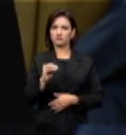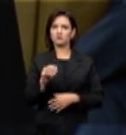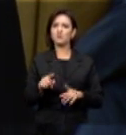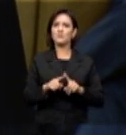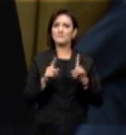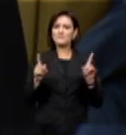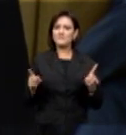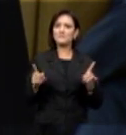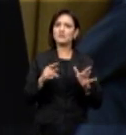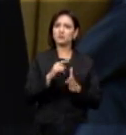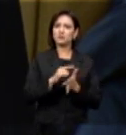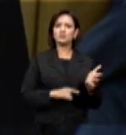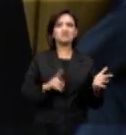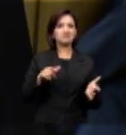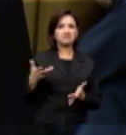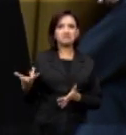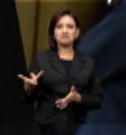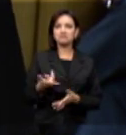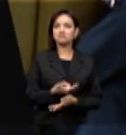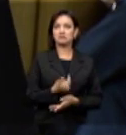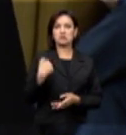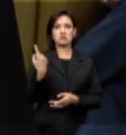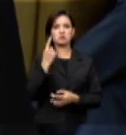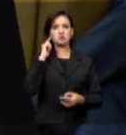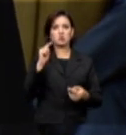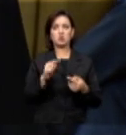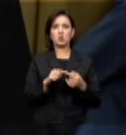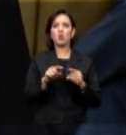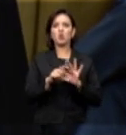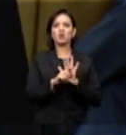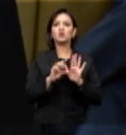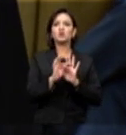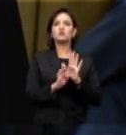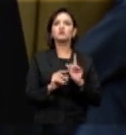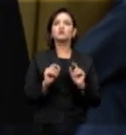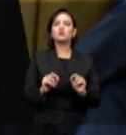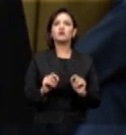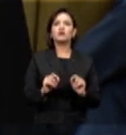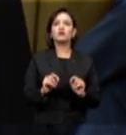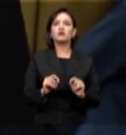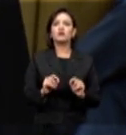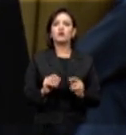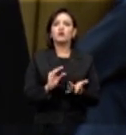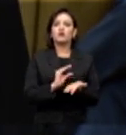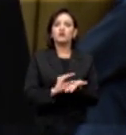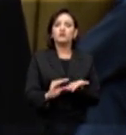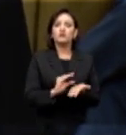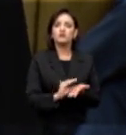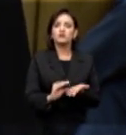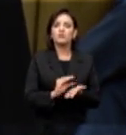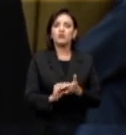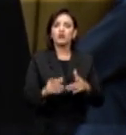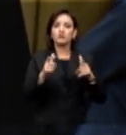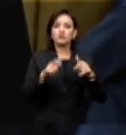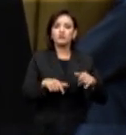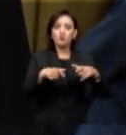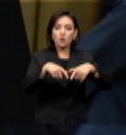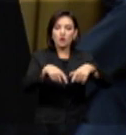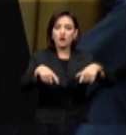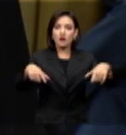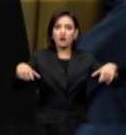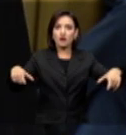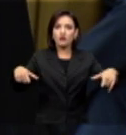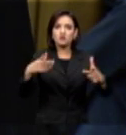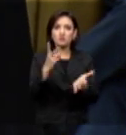atende perfeitamente nosso pleito no seguinte trecho. O investimento em trechos outros do mesmo